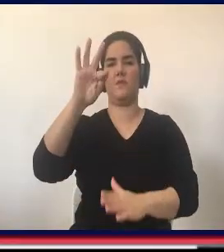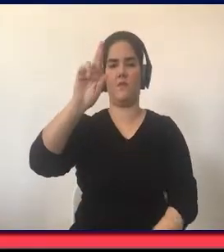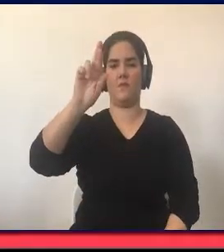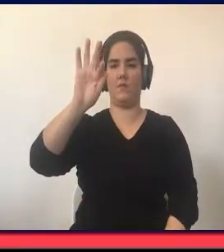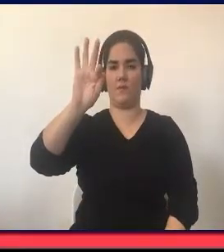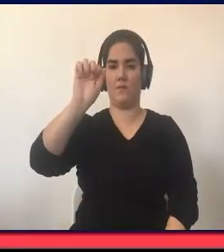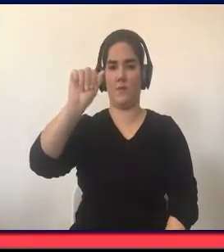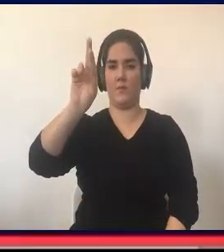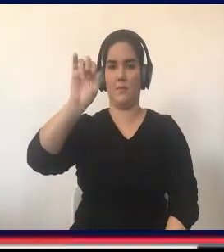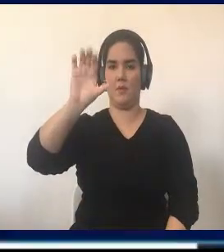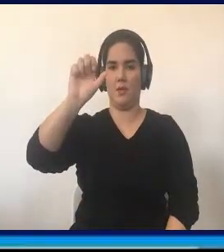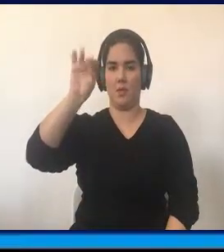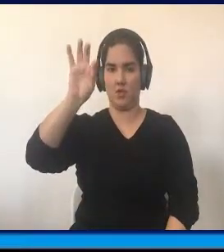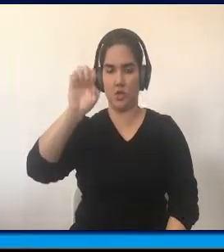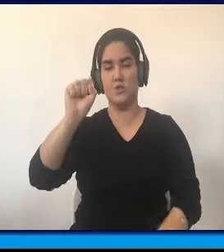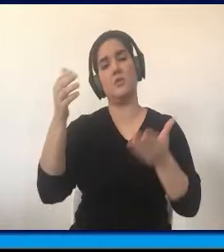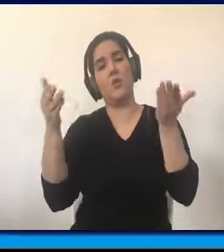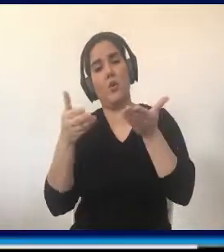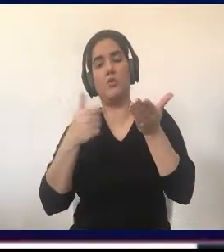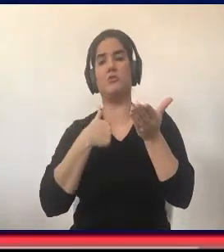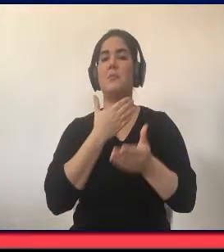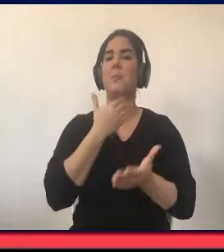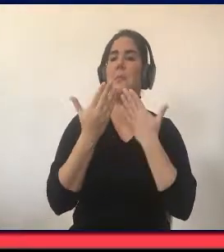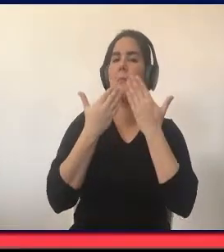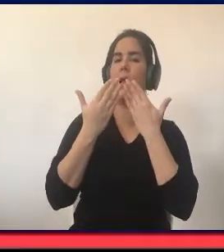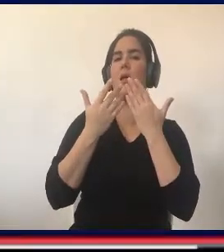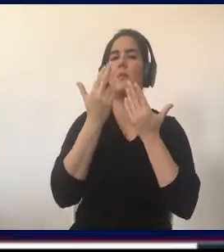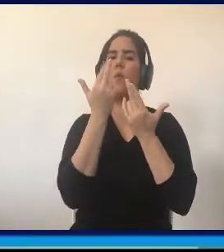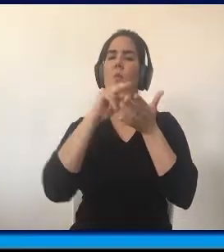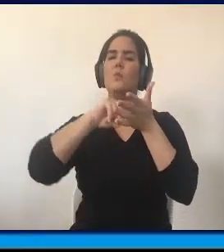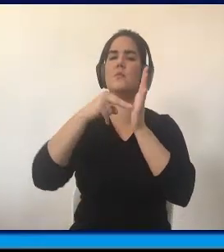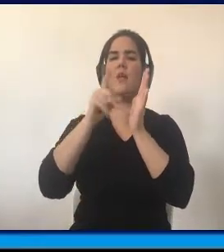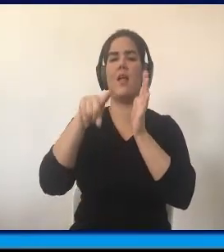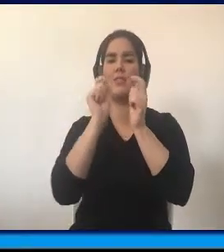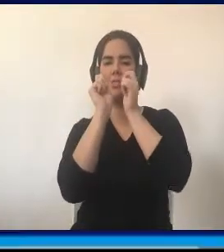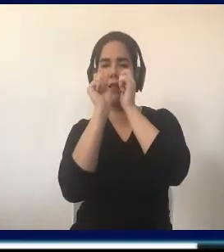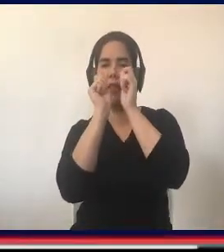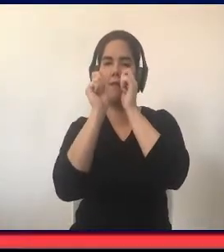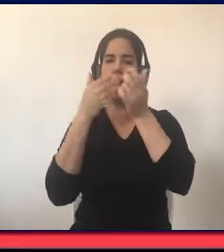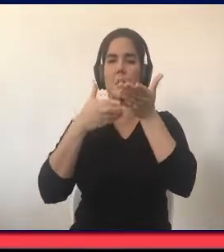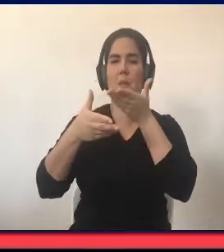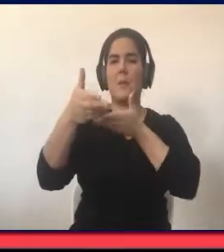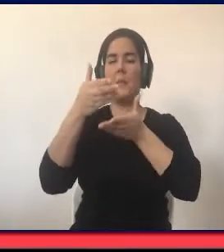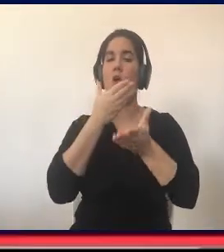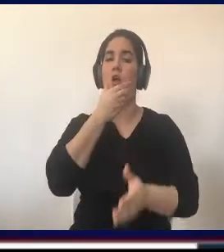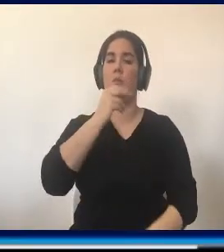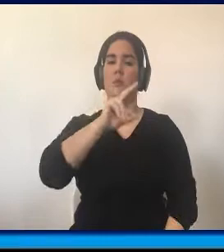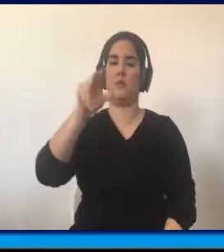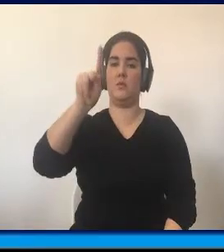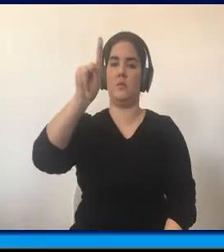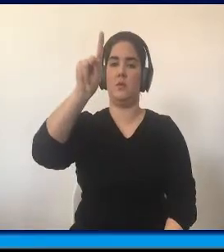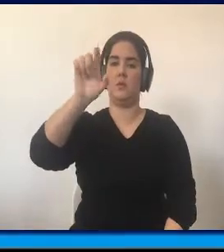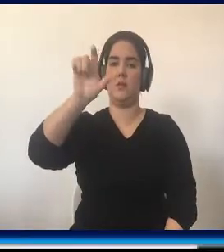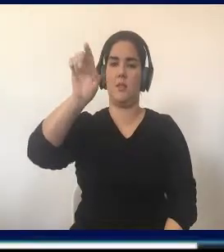esse papo junto com o René, entrevistando esse nosso brother aí, o Kleber Júnior, beleza? Eu tô aqui do